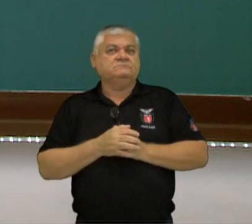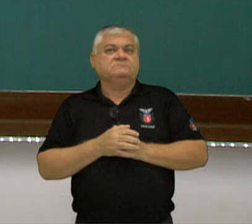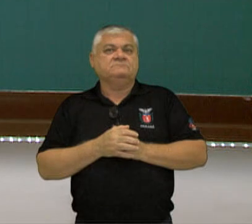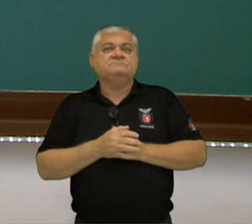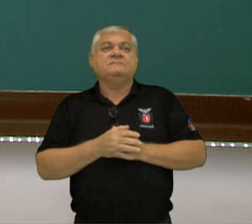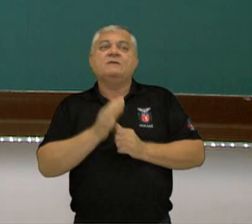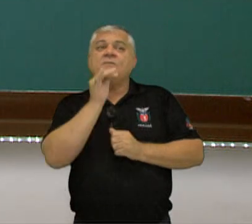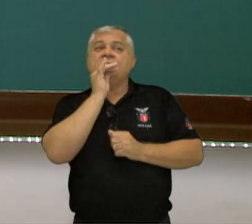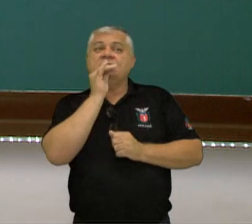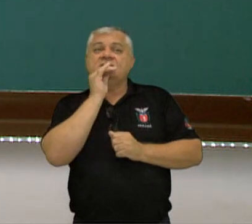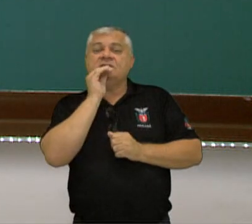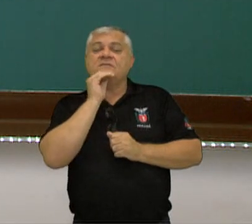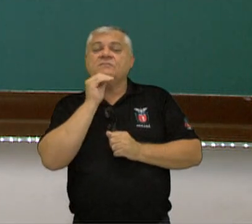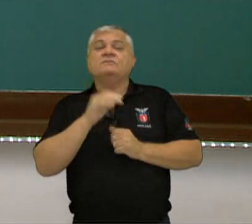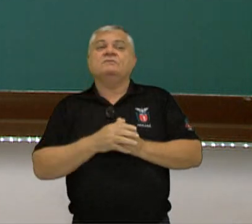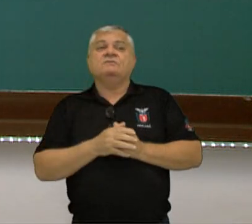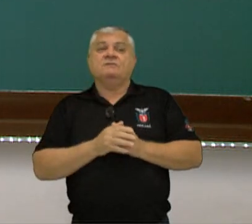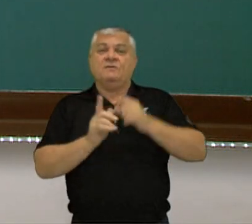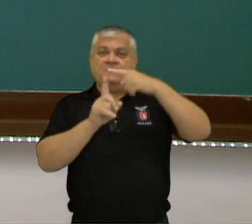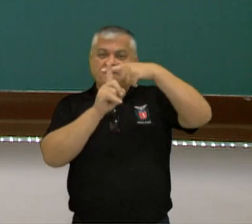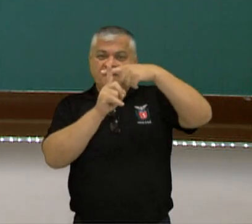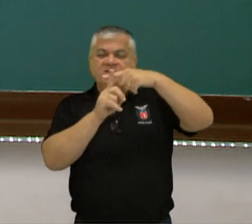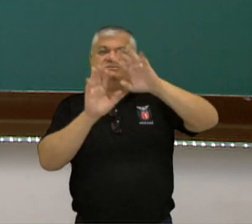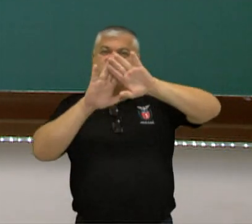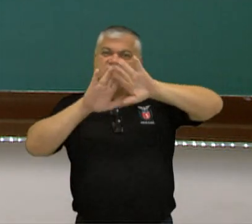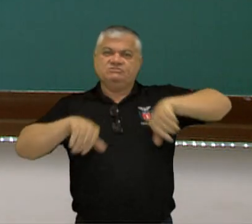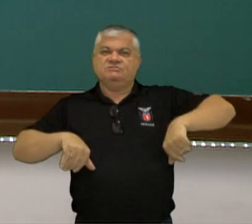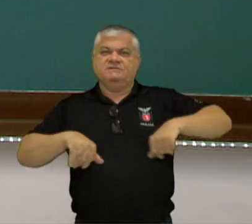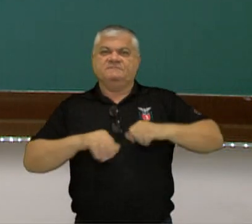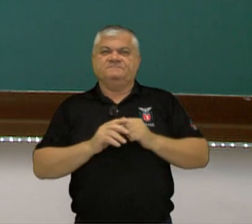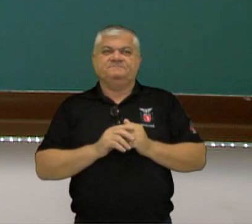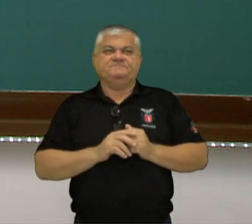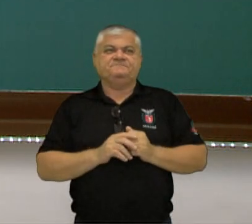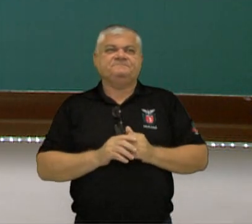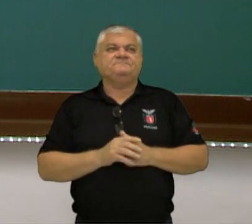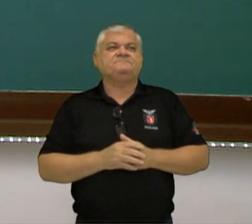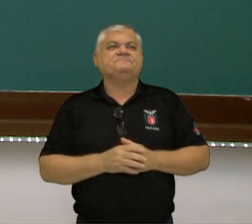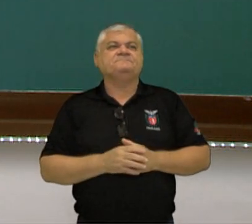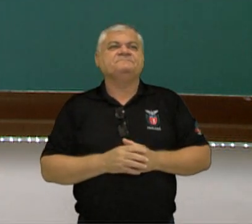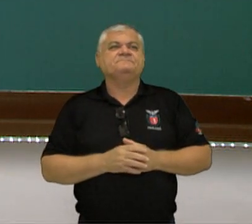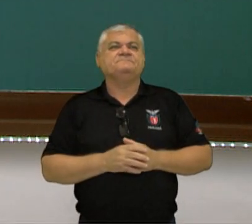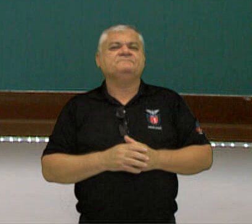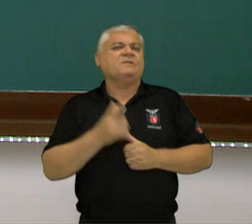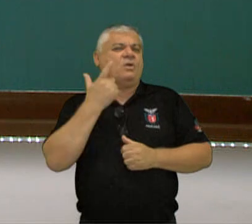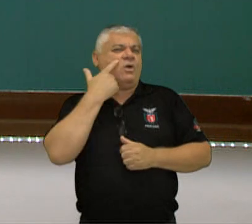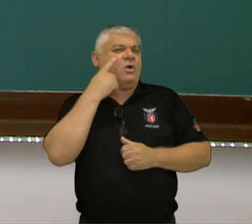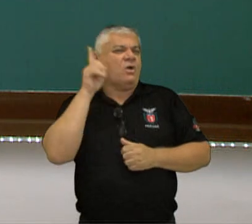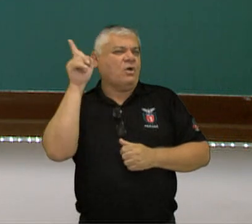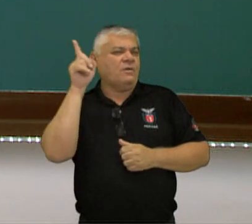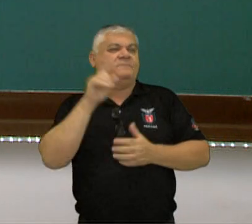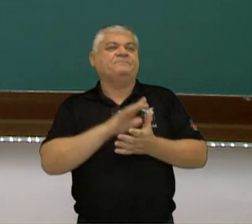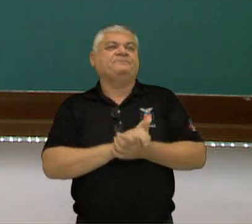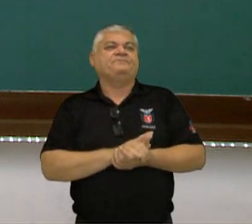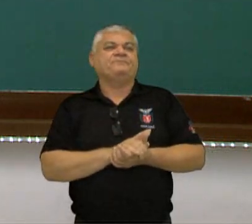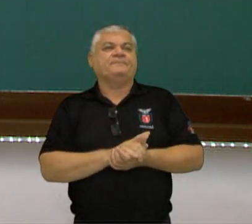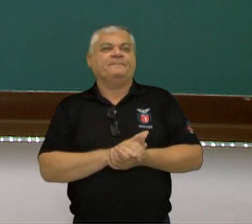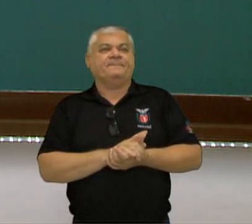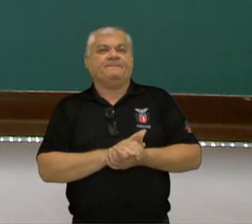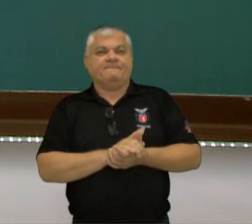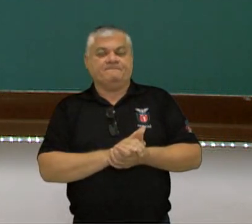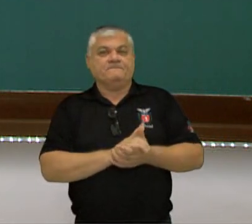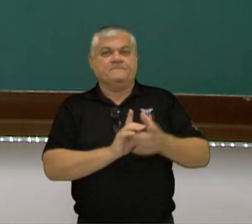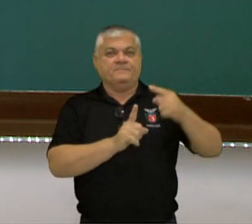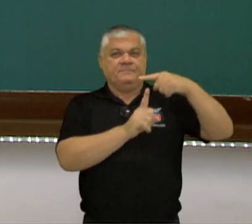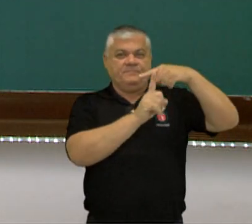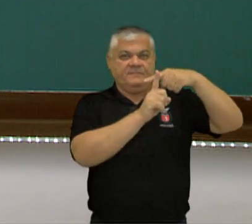número. Aí, a gente exclui esse sinal de mais que está aqui no meio da operação. Observe também que, então, a gente